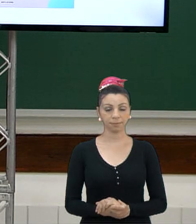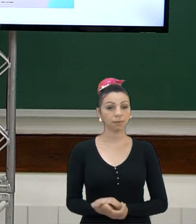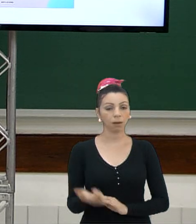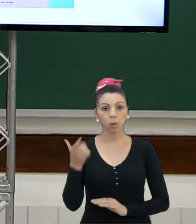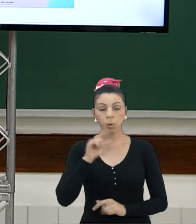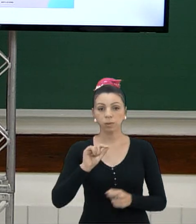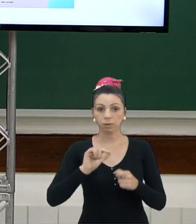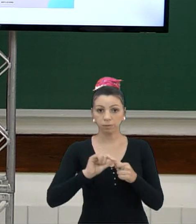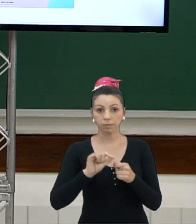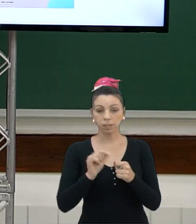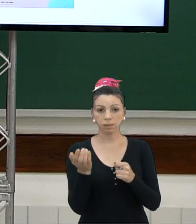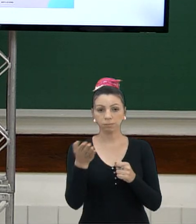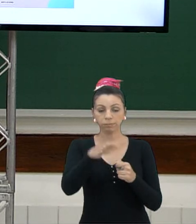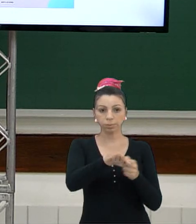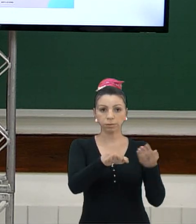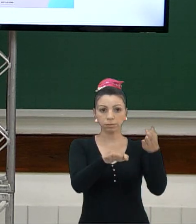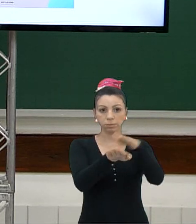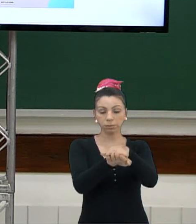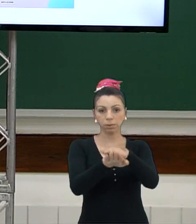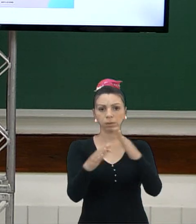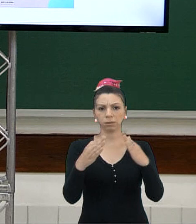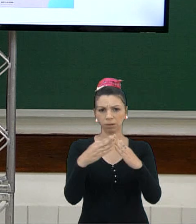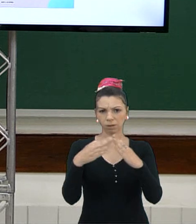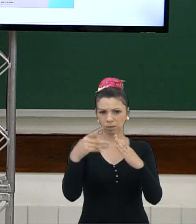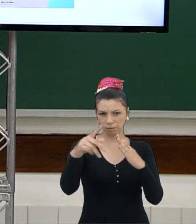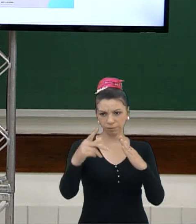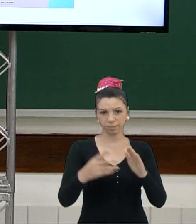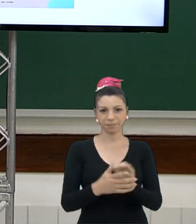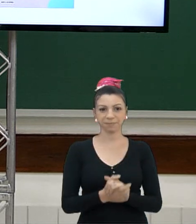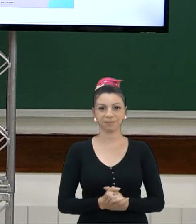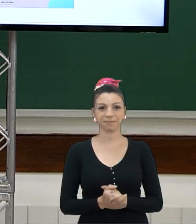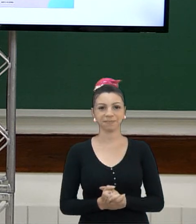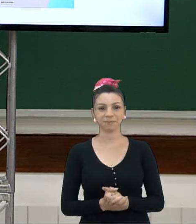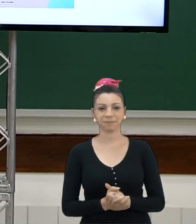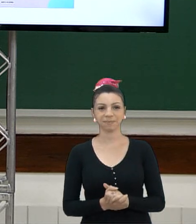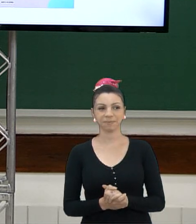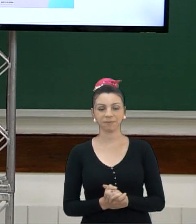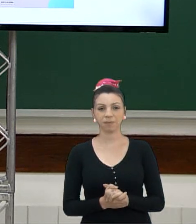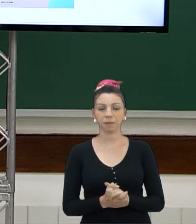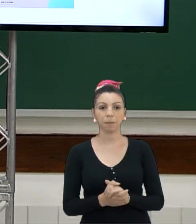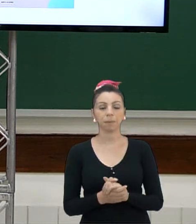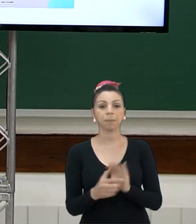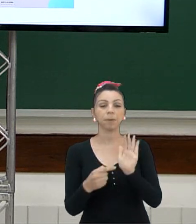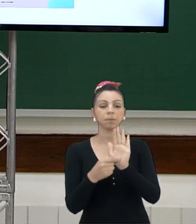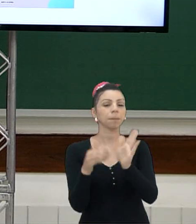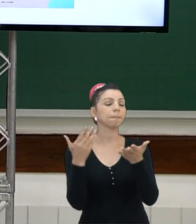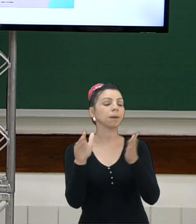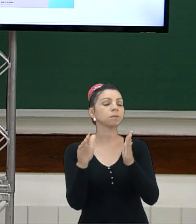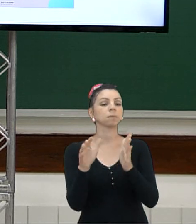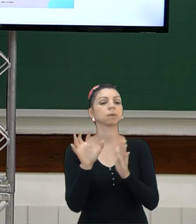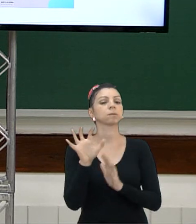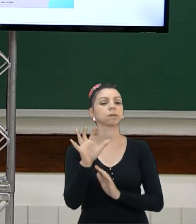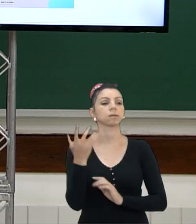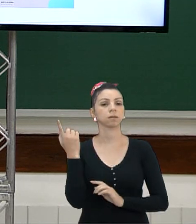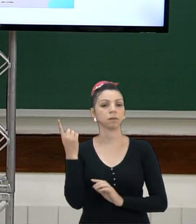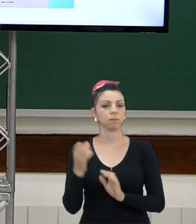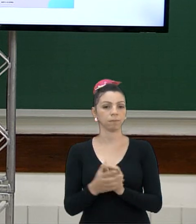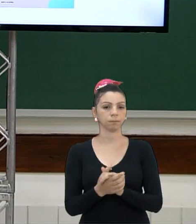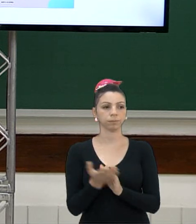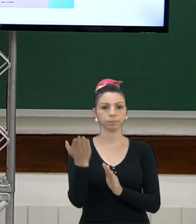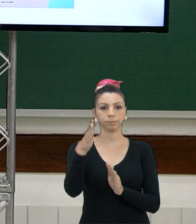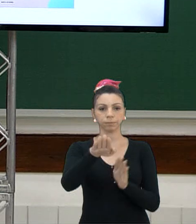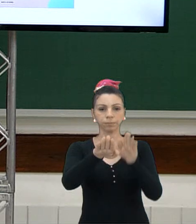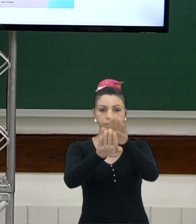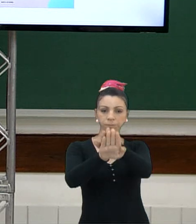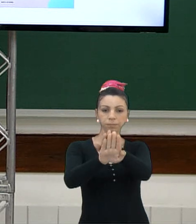Conseguiram fazer a dobradura aí na casa de vocês? Então, ó, só para mostrar, ficou mais ou menos assim a de vocês, ok? Muito